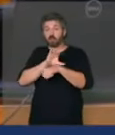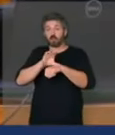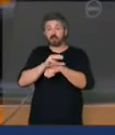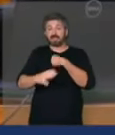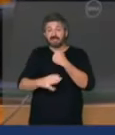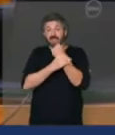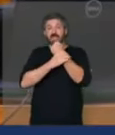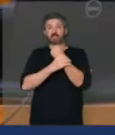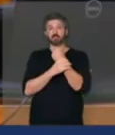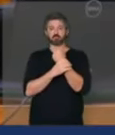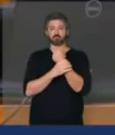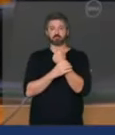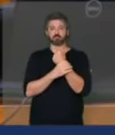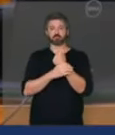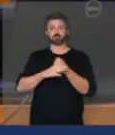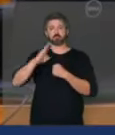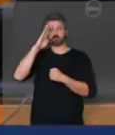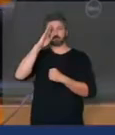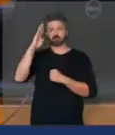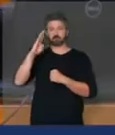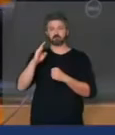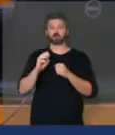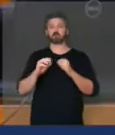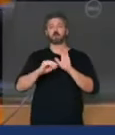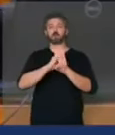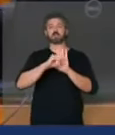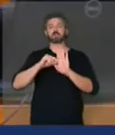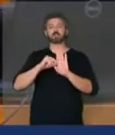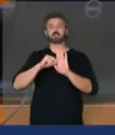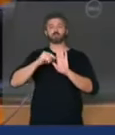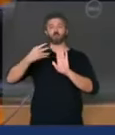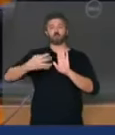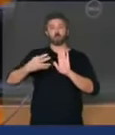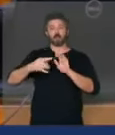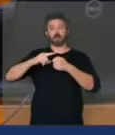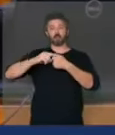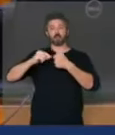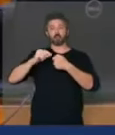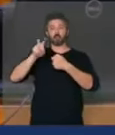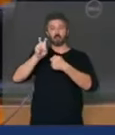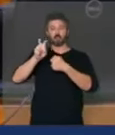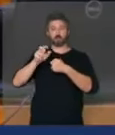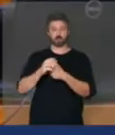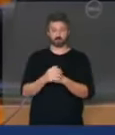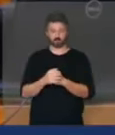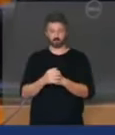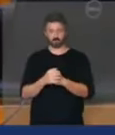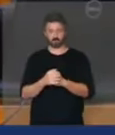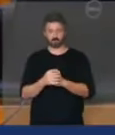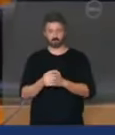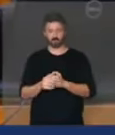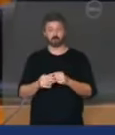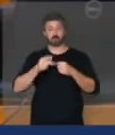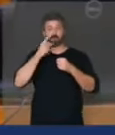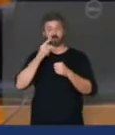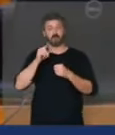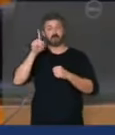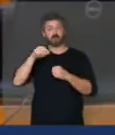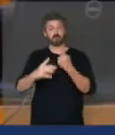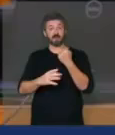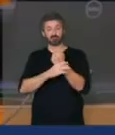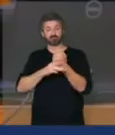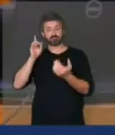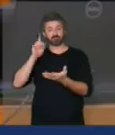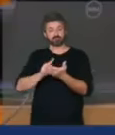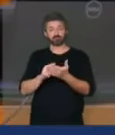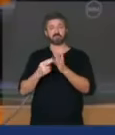1988, de modo especial no inciso 4 do artigo 5º. Tratando-se de uma importante garantia dos